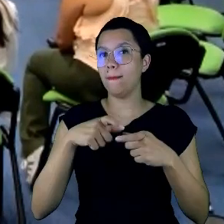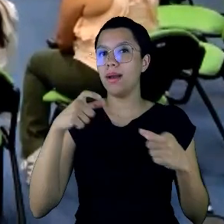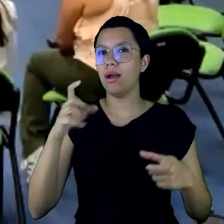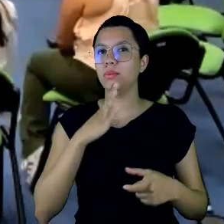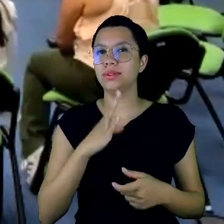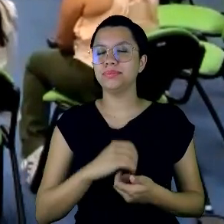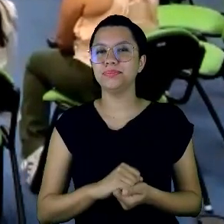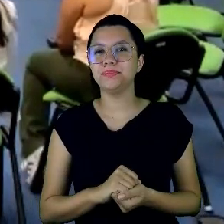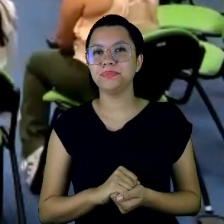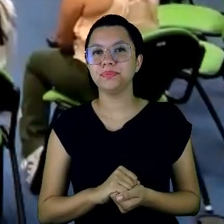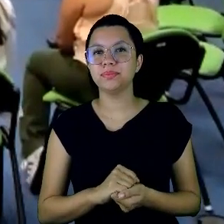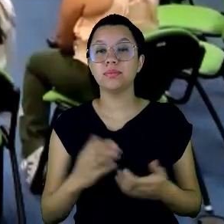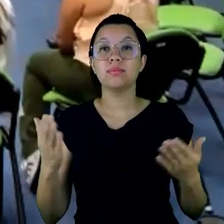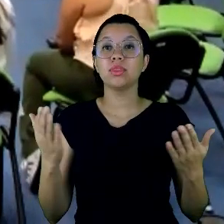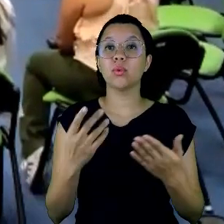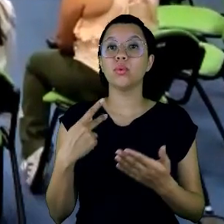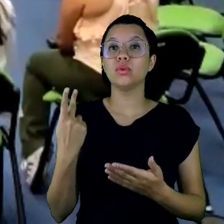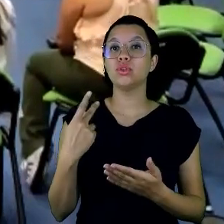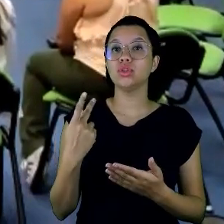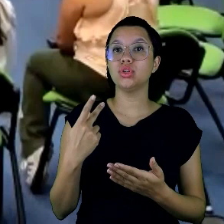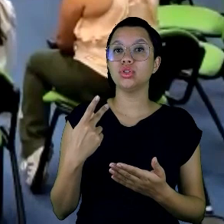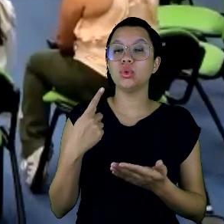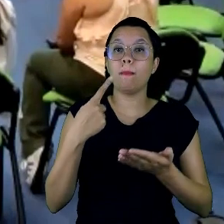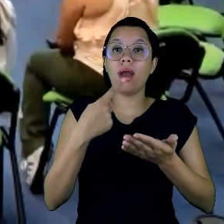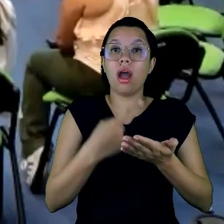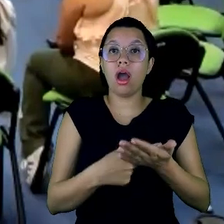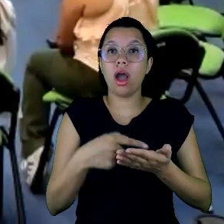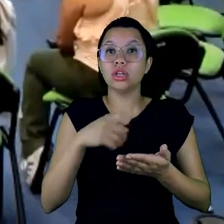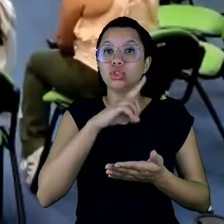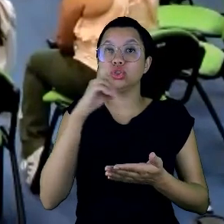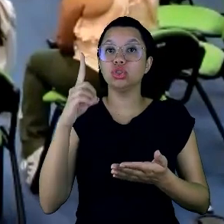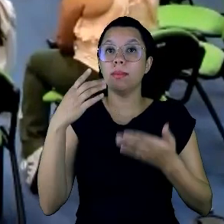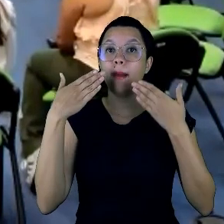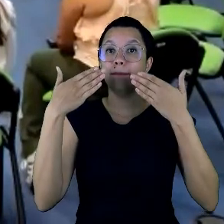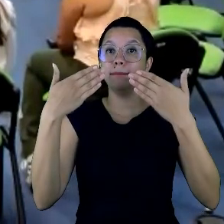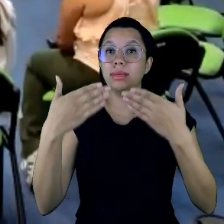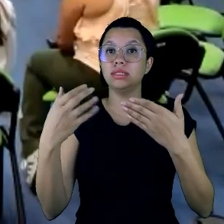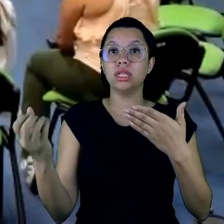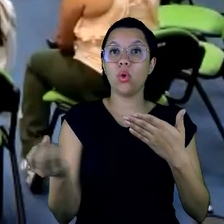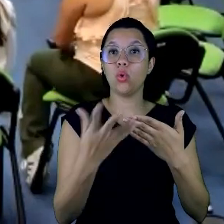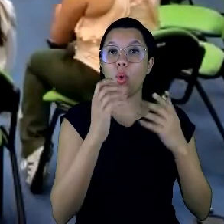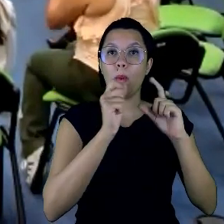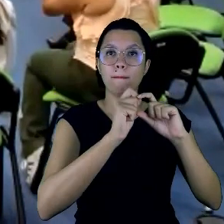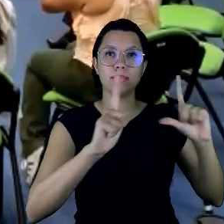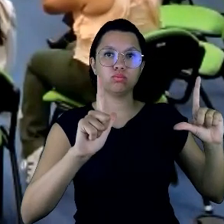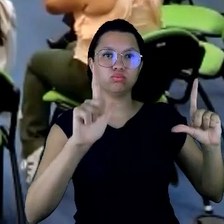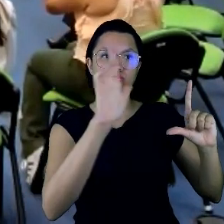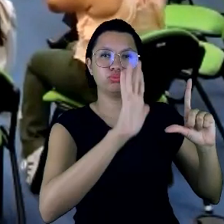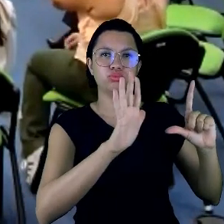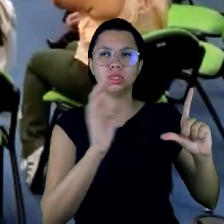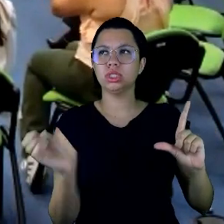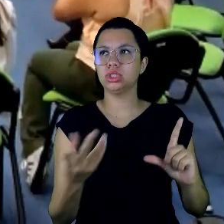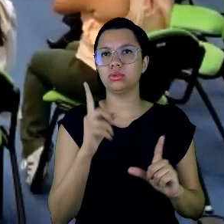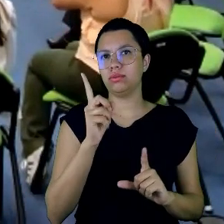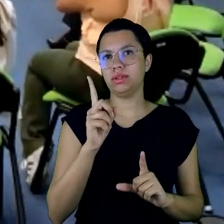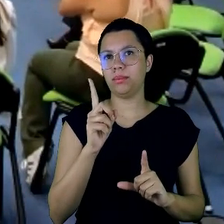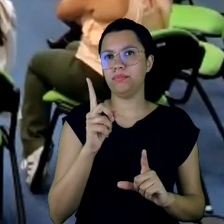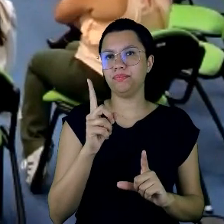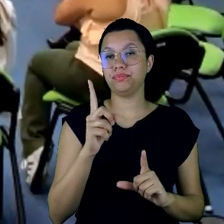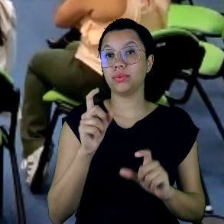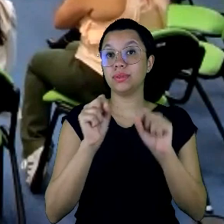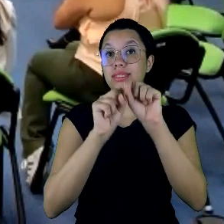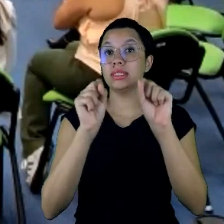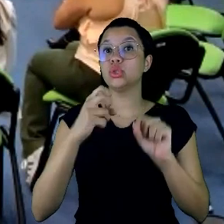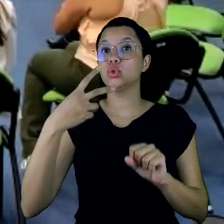acho que me conhece. Hoje a gente marcou esse dia aqui para apresentar o novo painel. Na verdade, novo não, vou corrigir, a